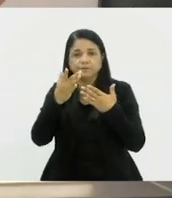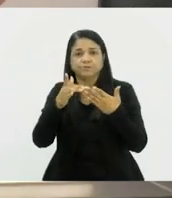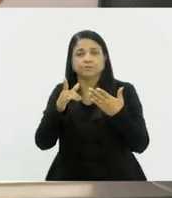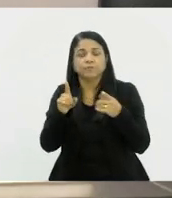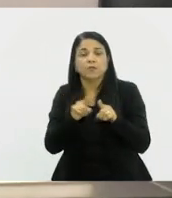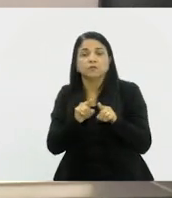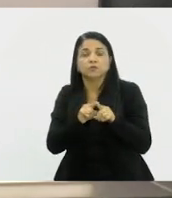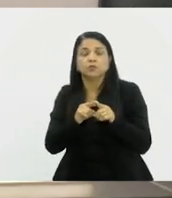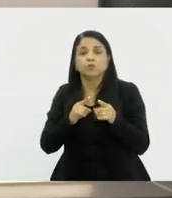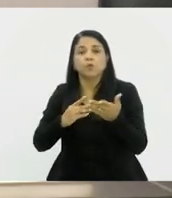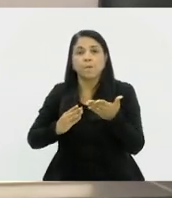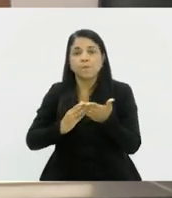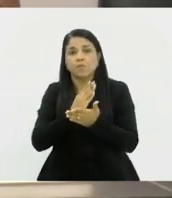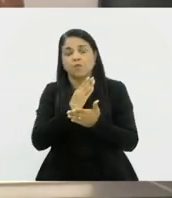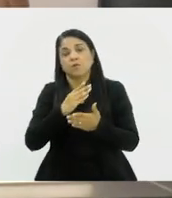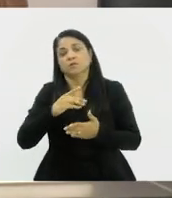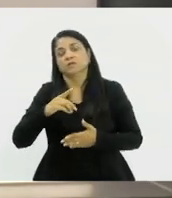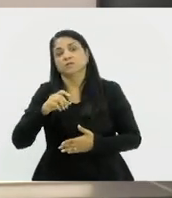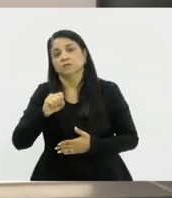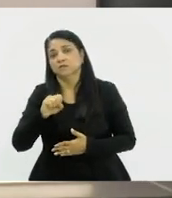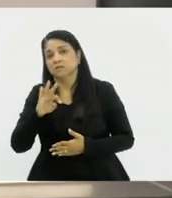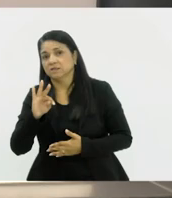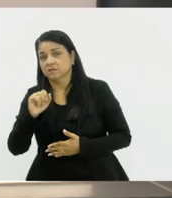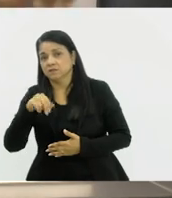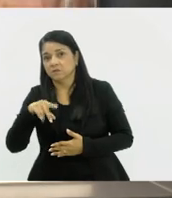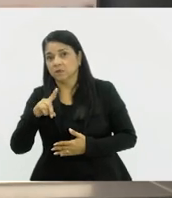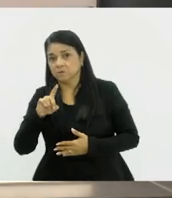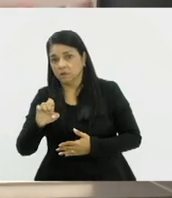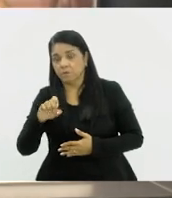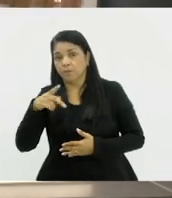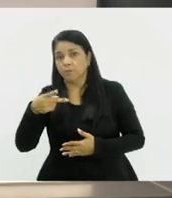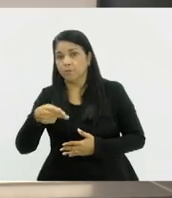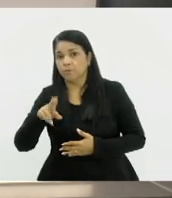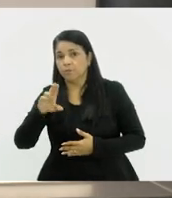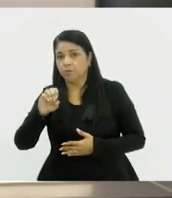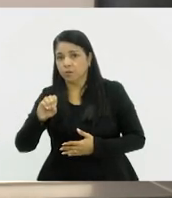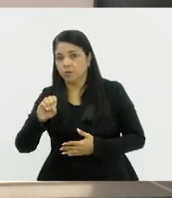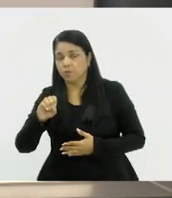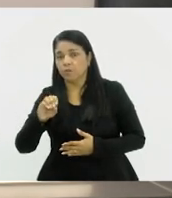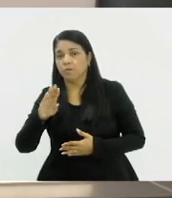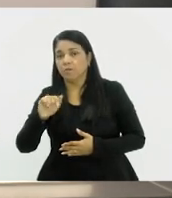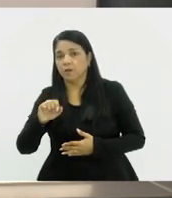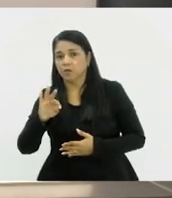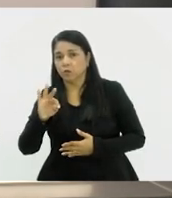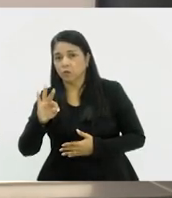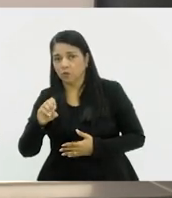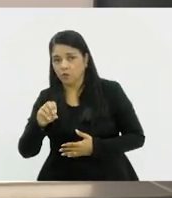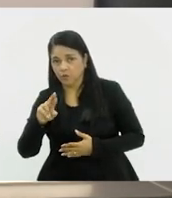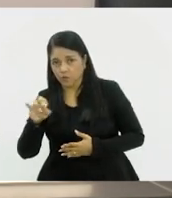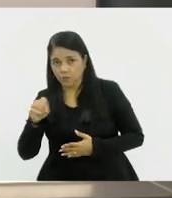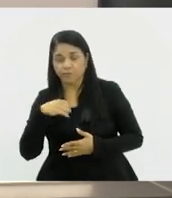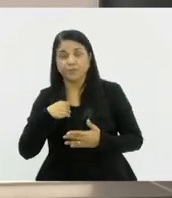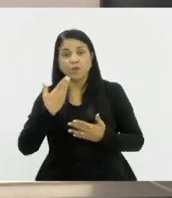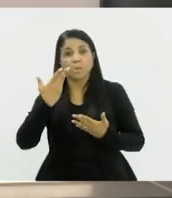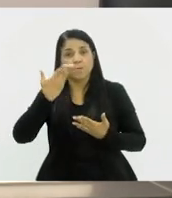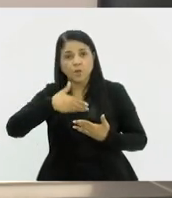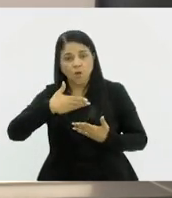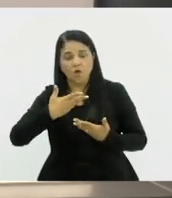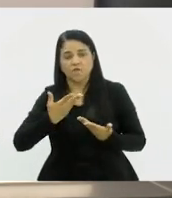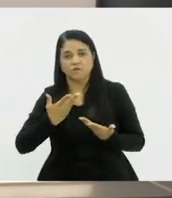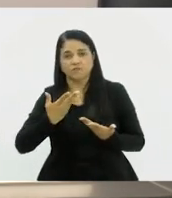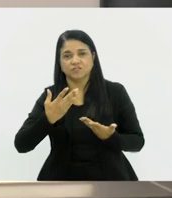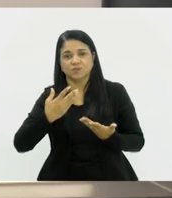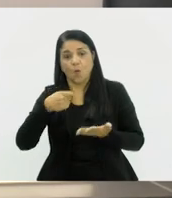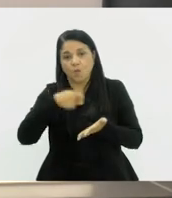probatório não há espaço para rebaixamento do da das provas né Nós obrigação de